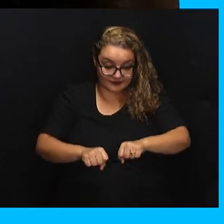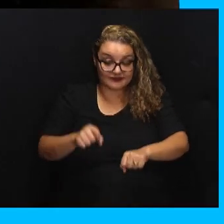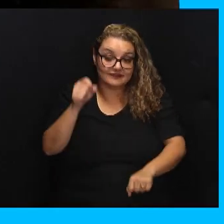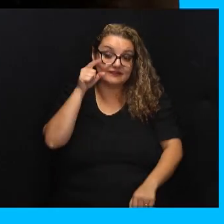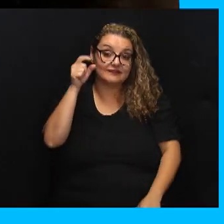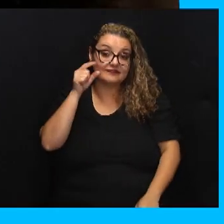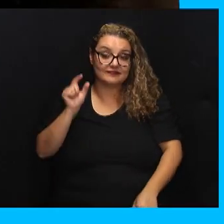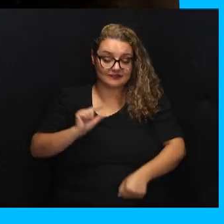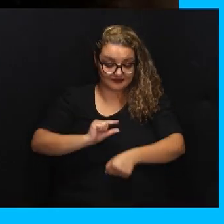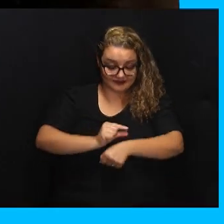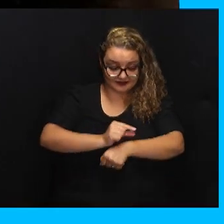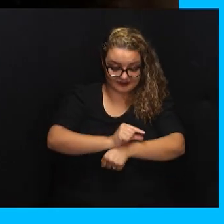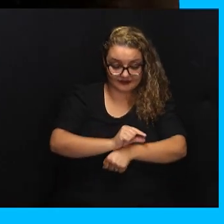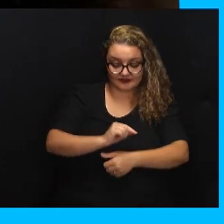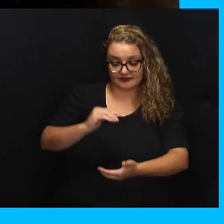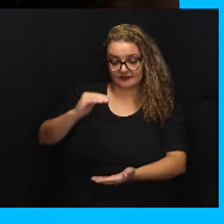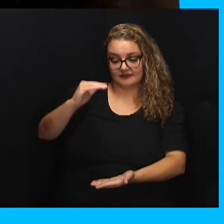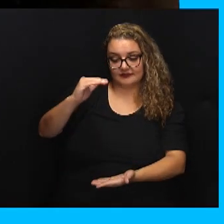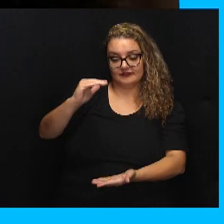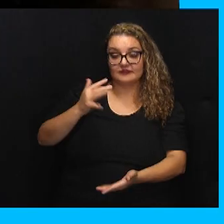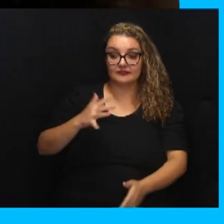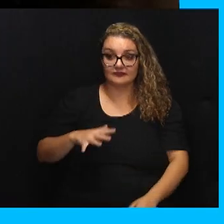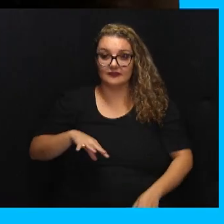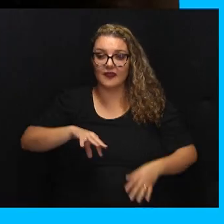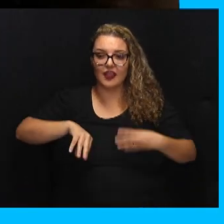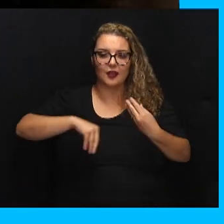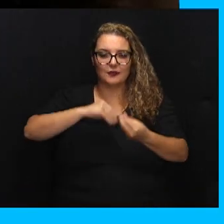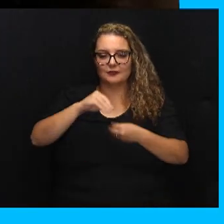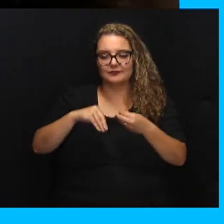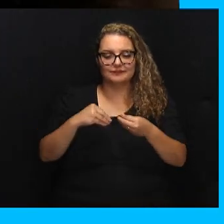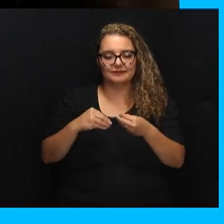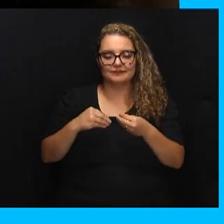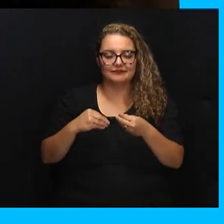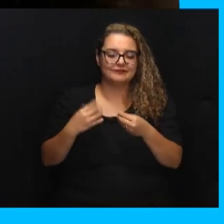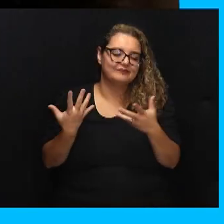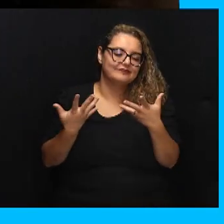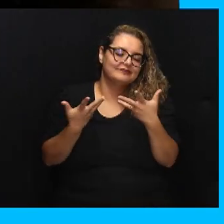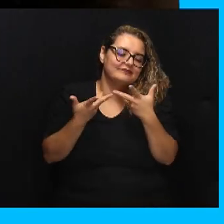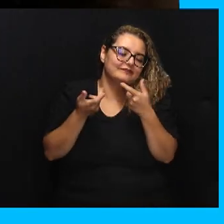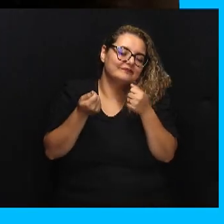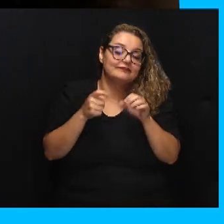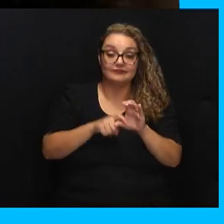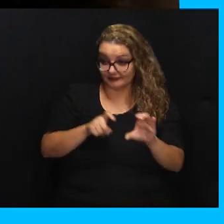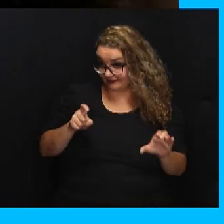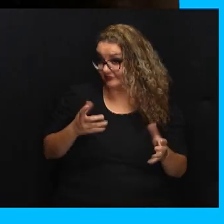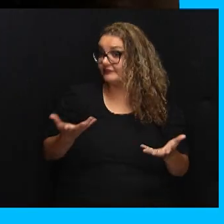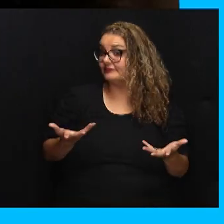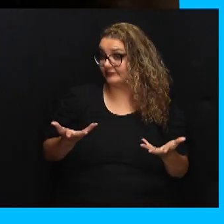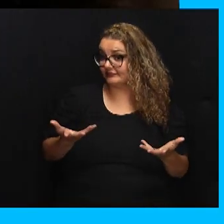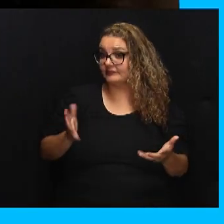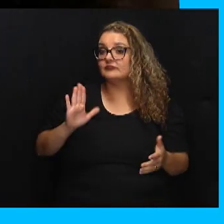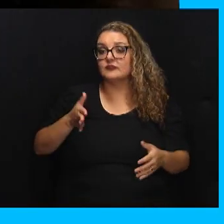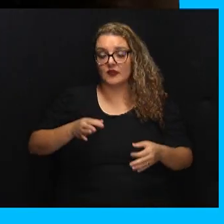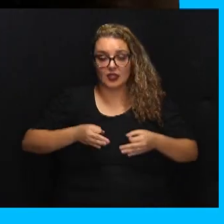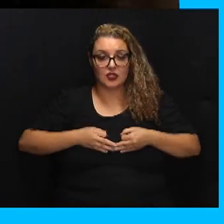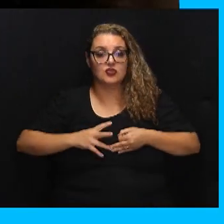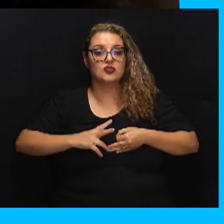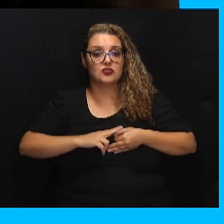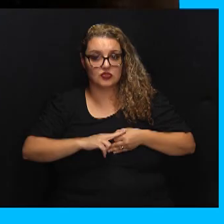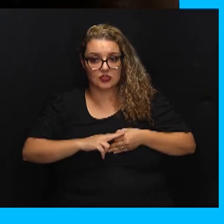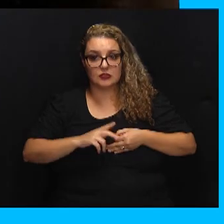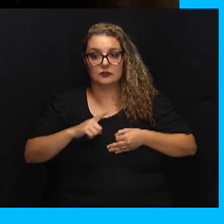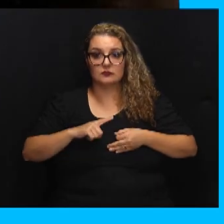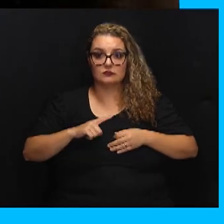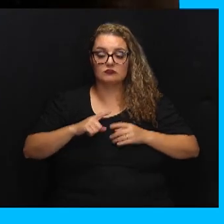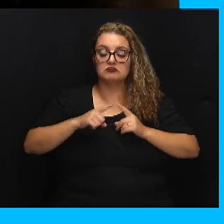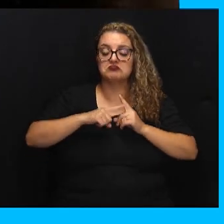médio. Ela é uma verdadeira mistura de doçura e independência. Ela já é castrada, tem um